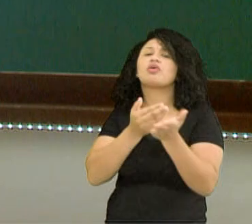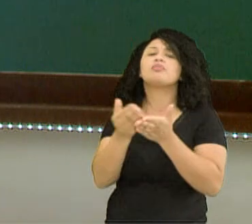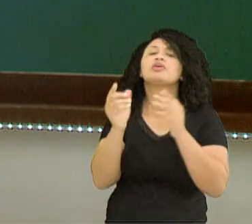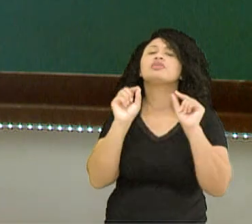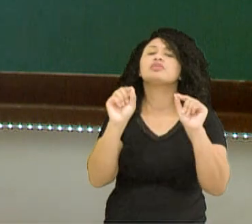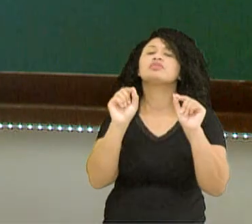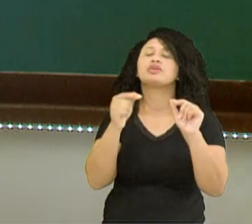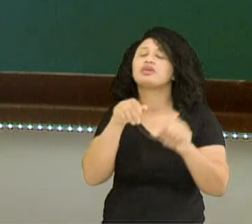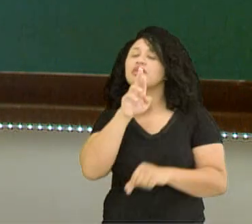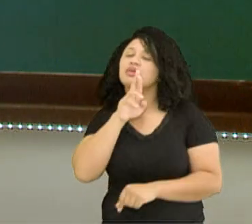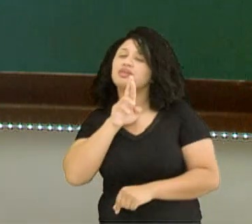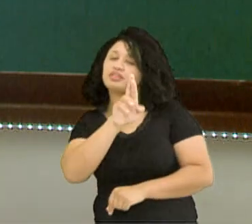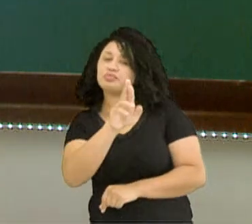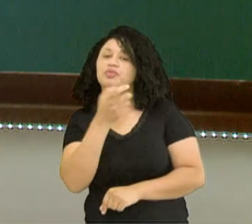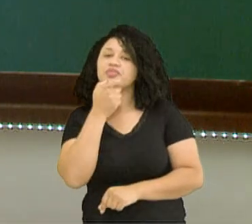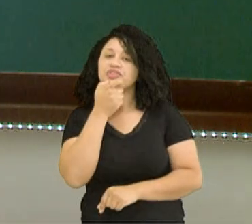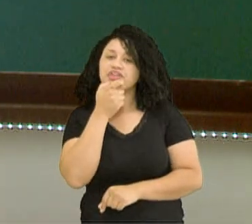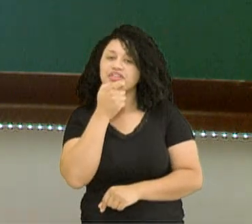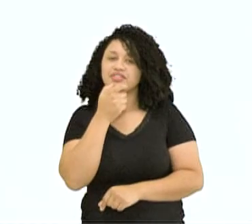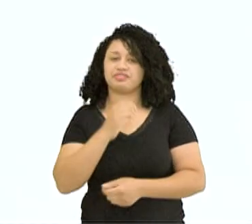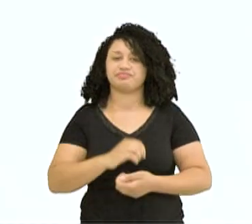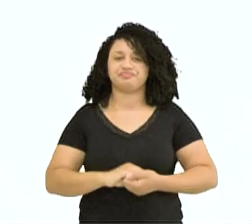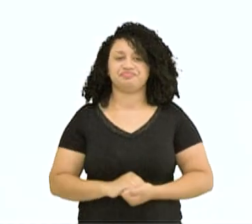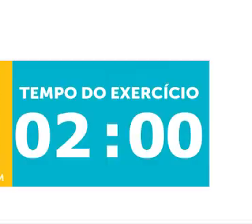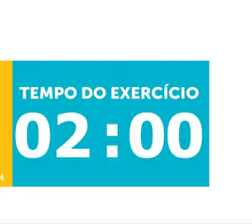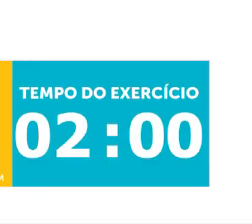quê? Responde em inglês. Vamos lá, let's go.